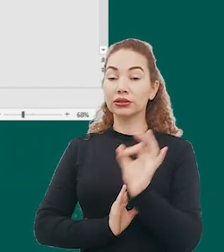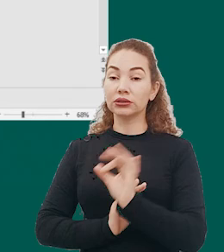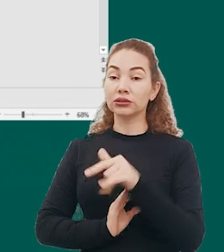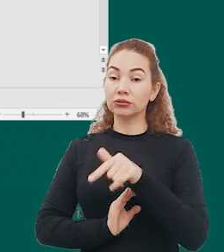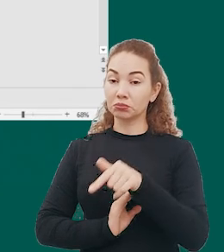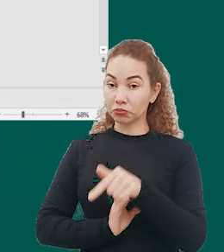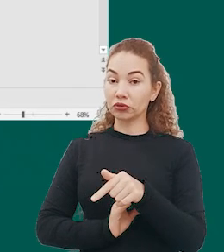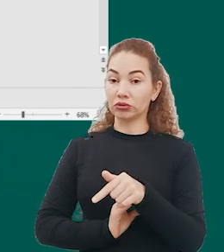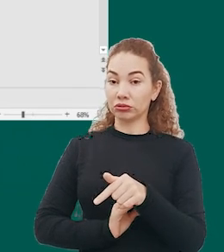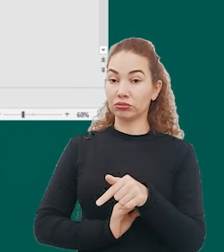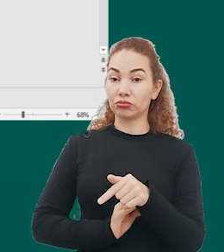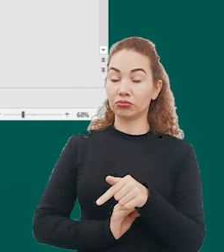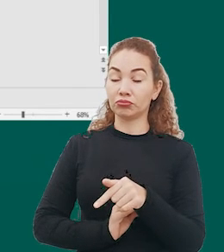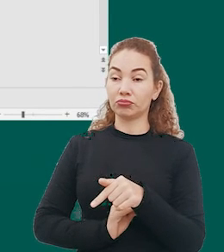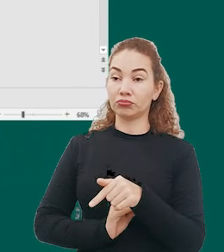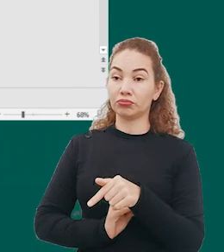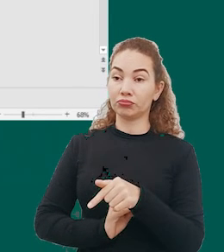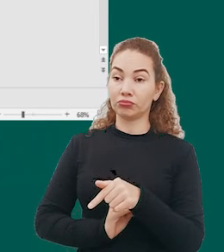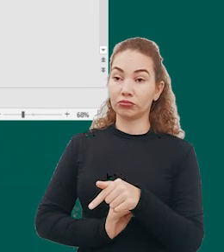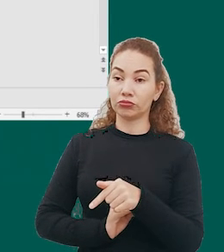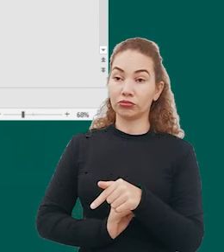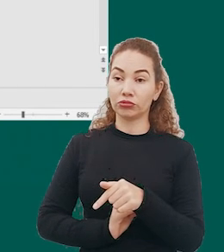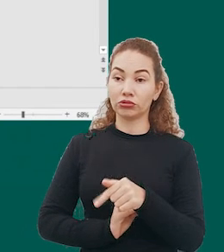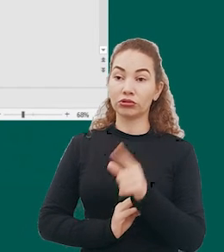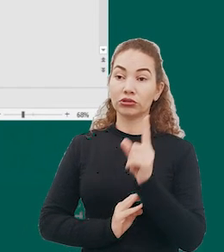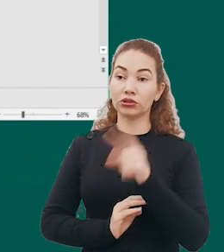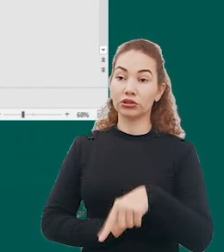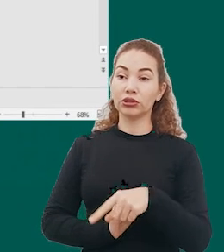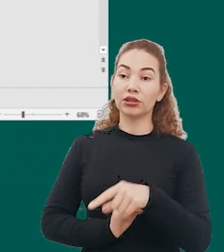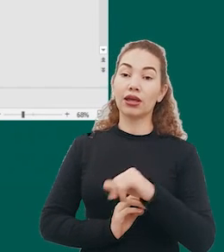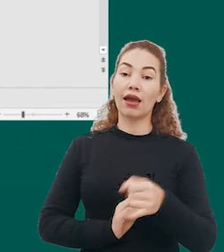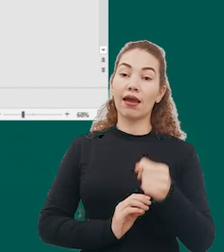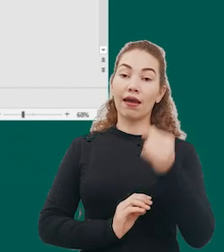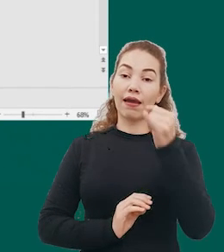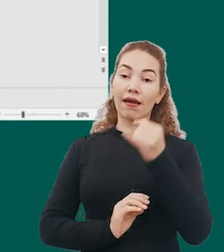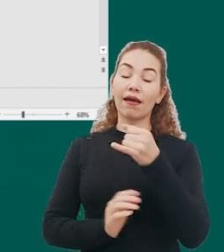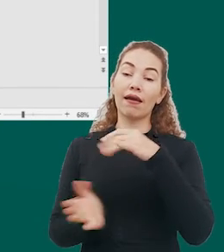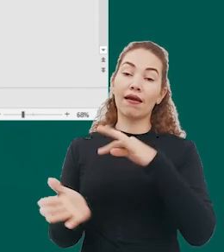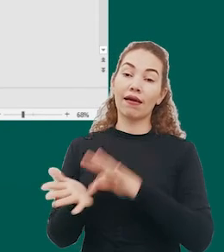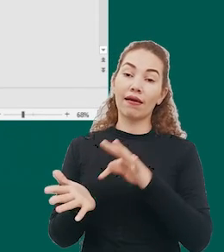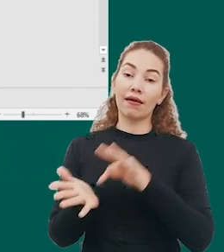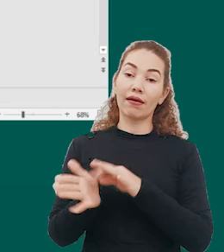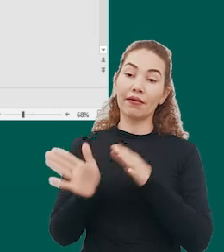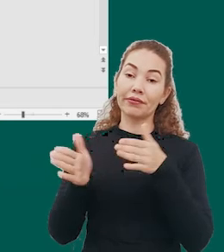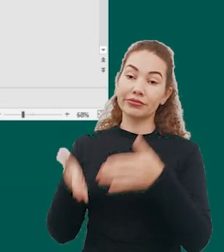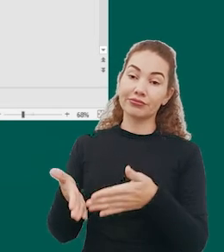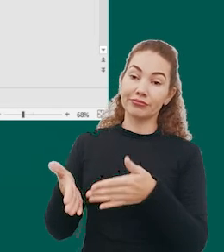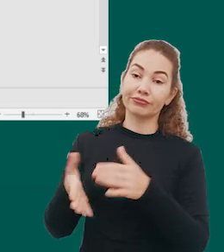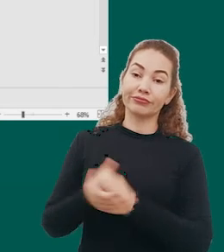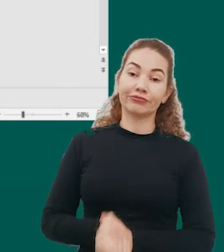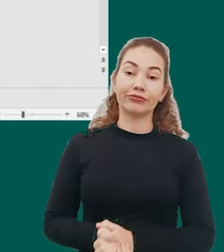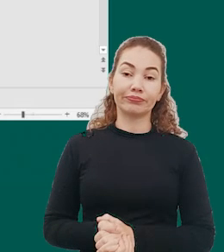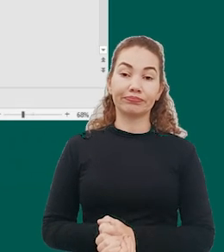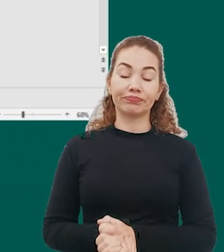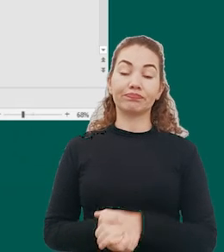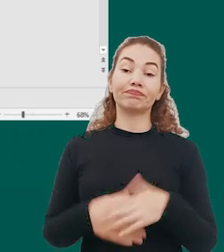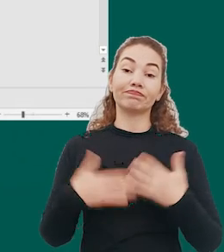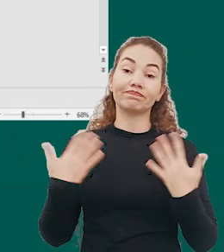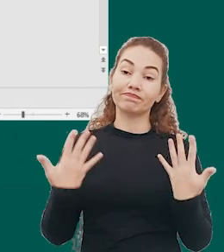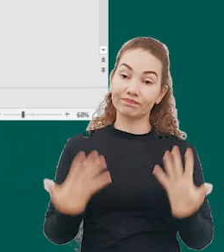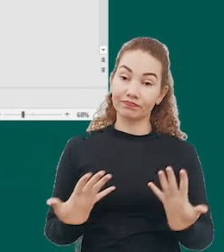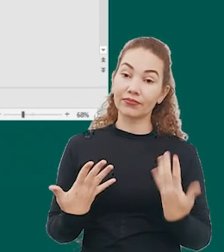esse ganho, que é considerado rendimento de tributação exclusiva na fonte, tá?